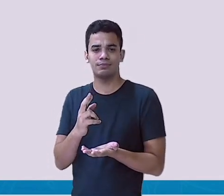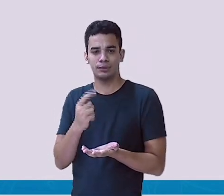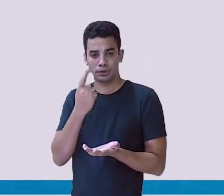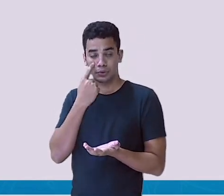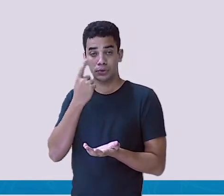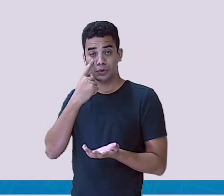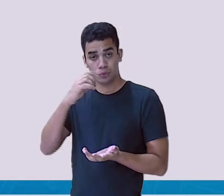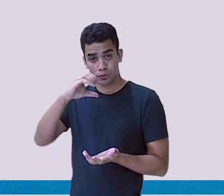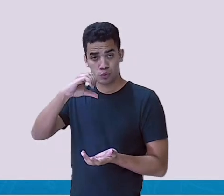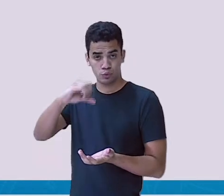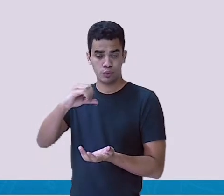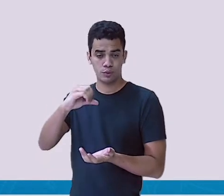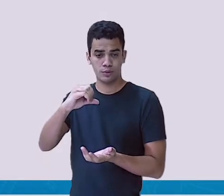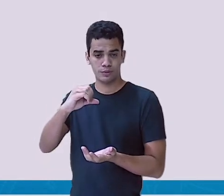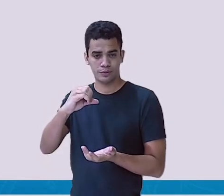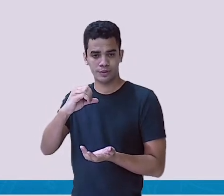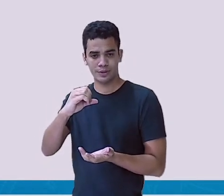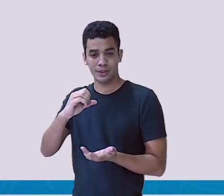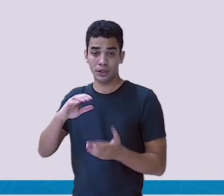ter 9AB